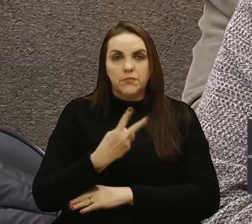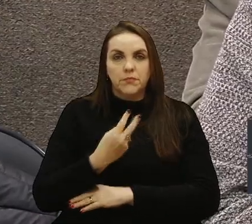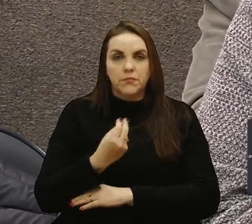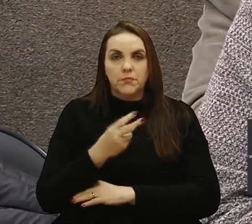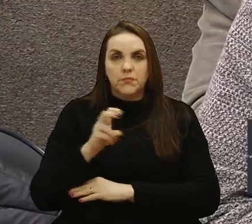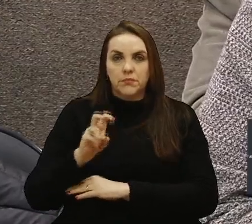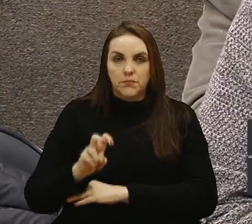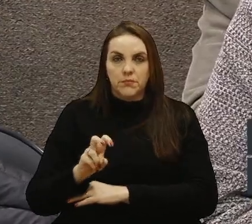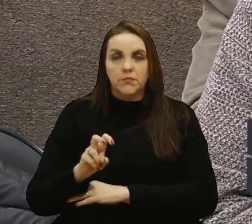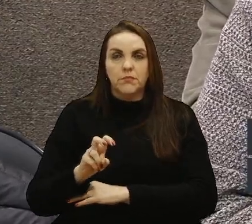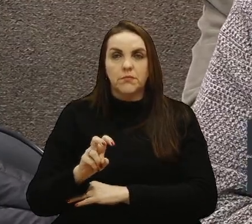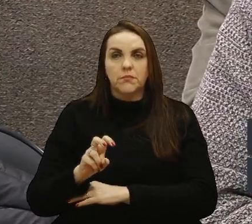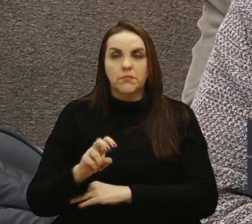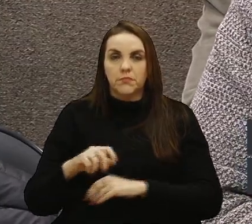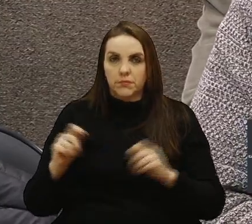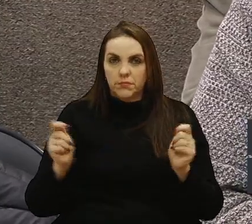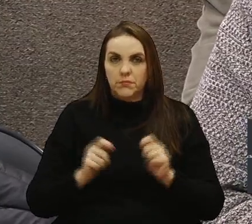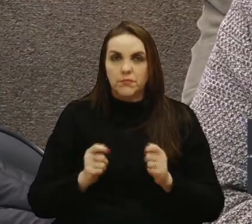307/2025, que dá